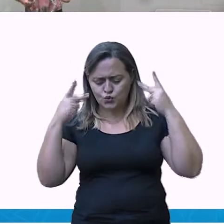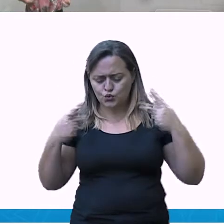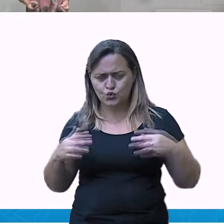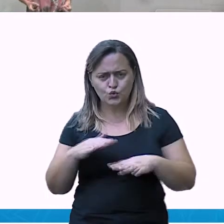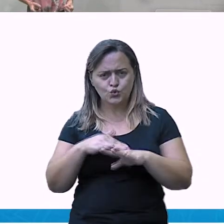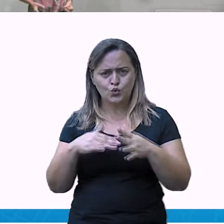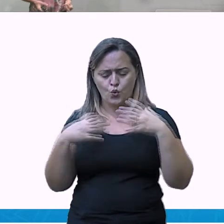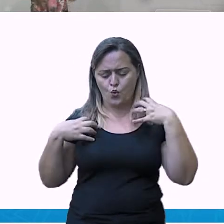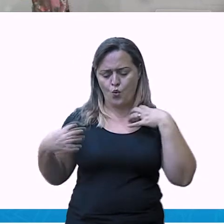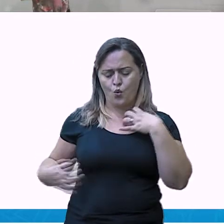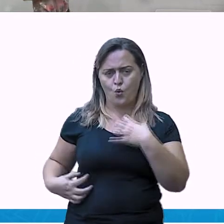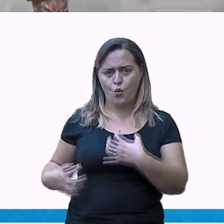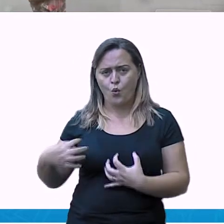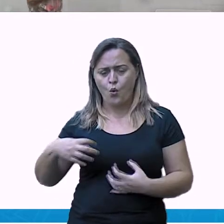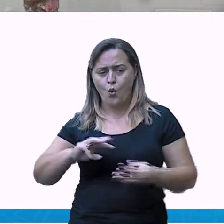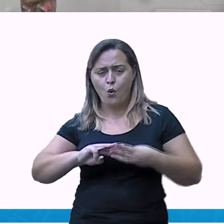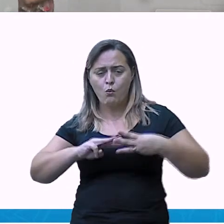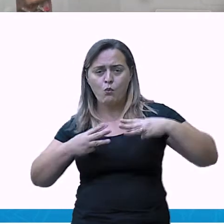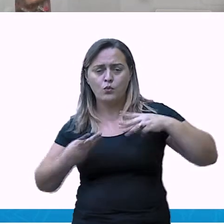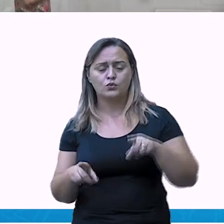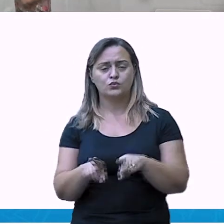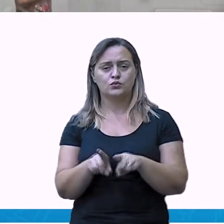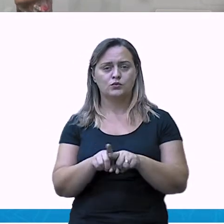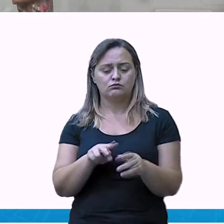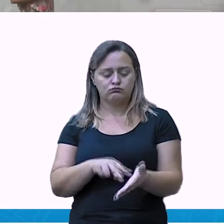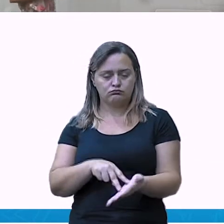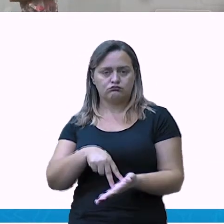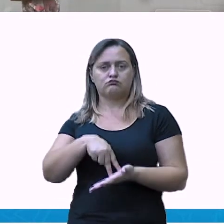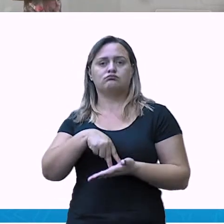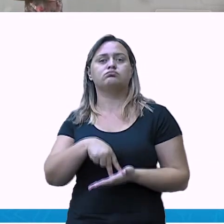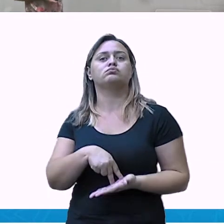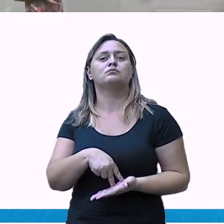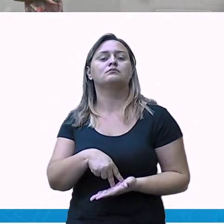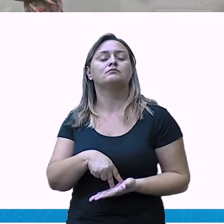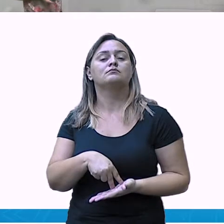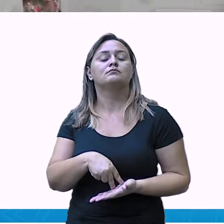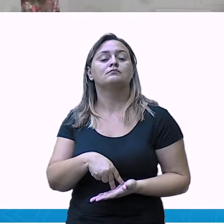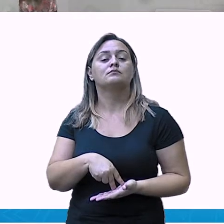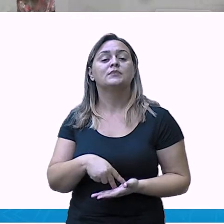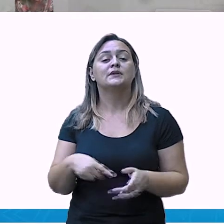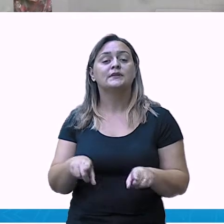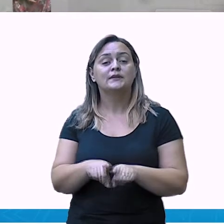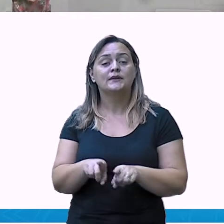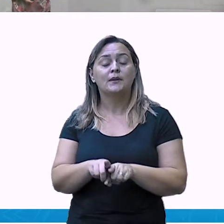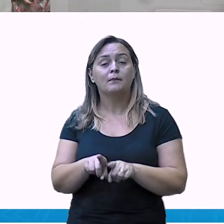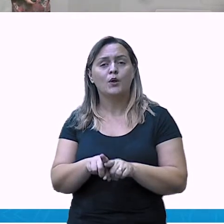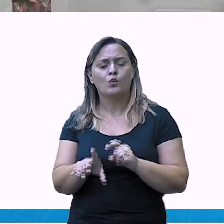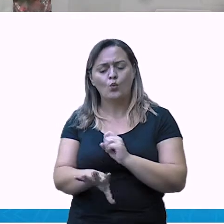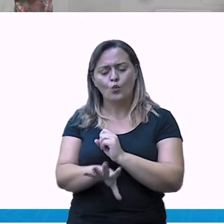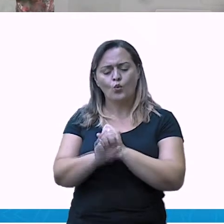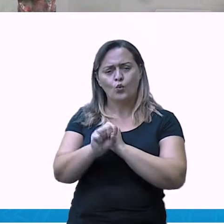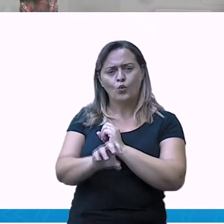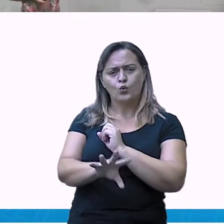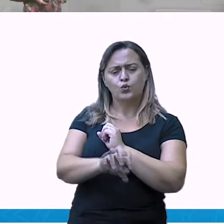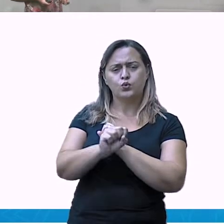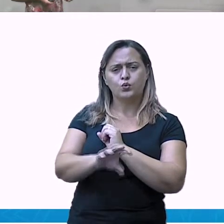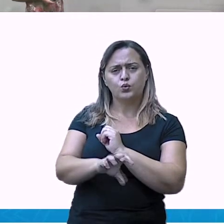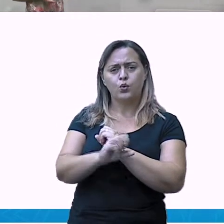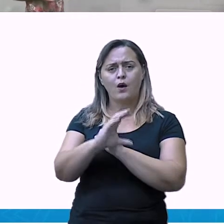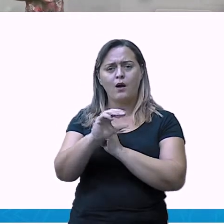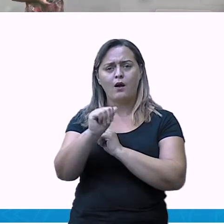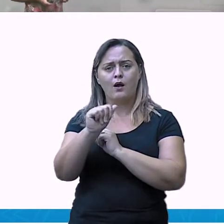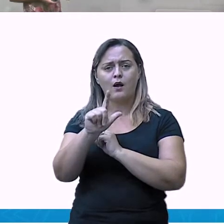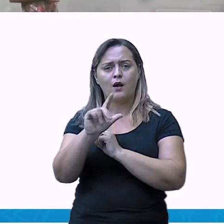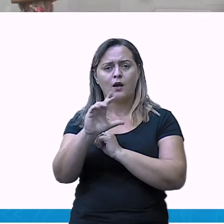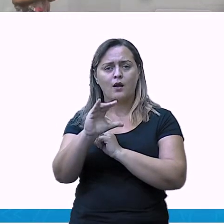nossos músculos nele. O nosso esqueleto é um armazém, é um